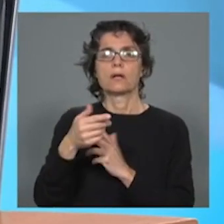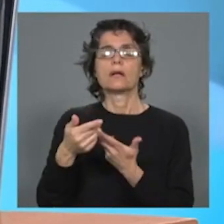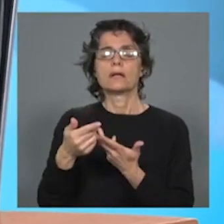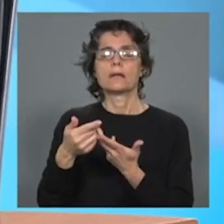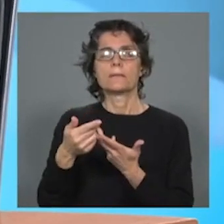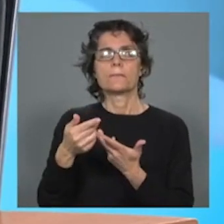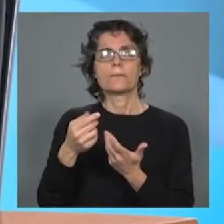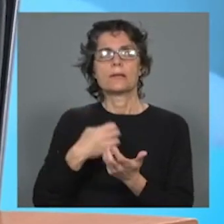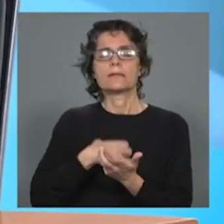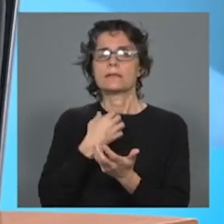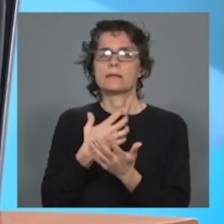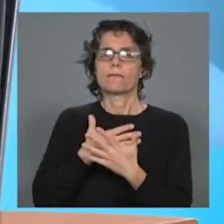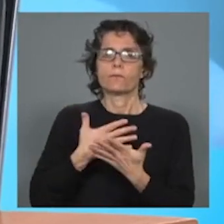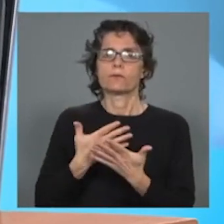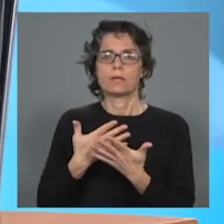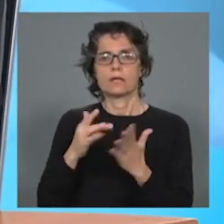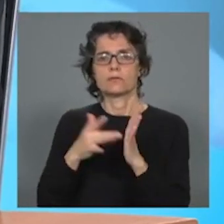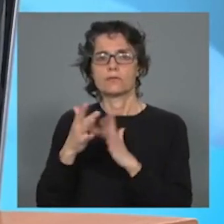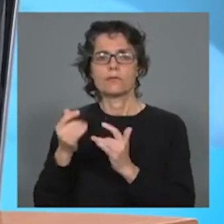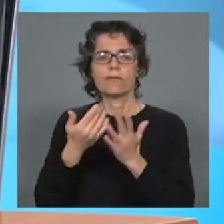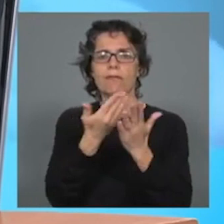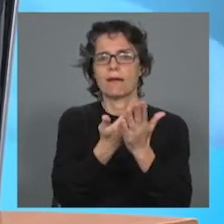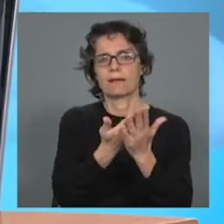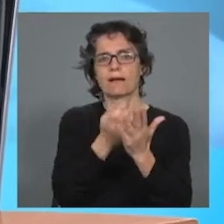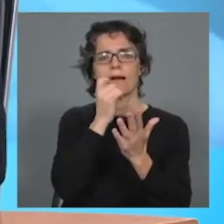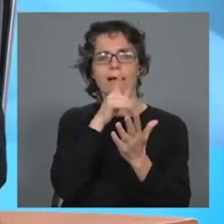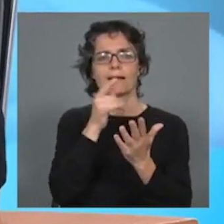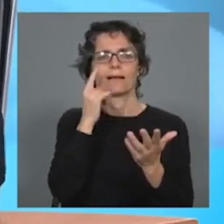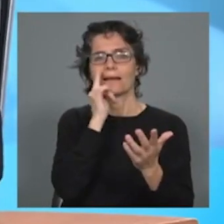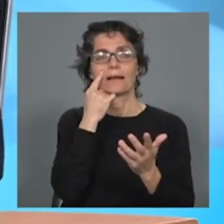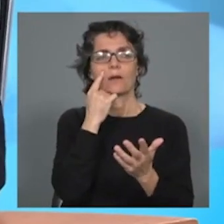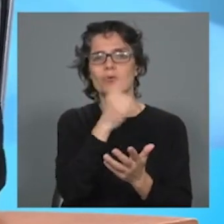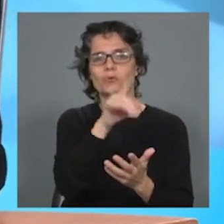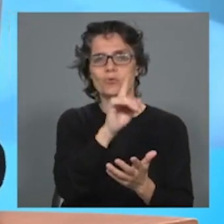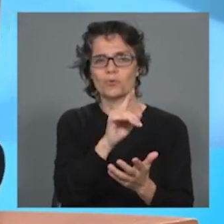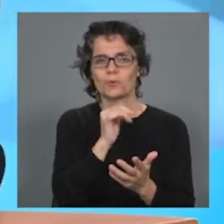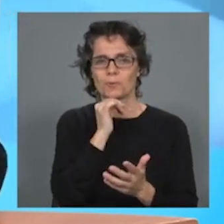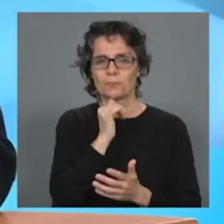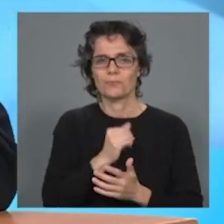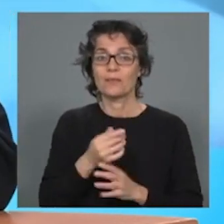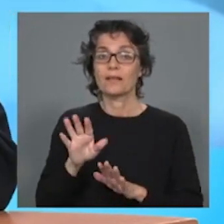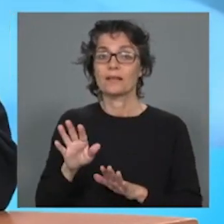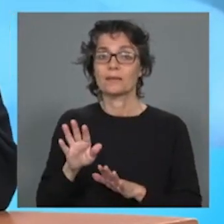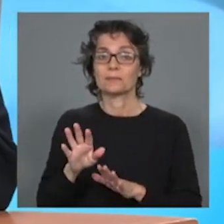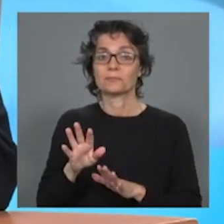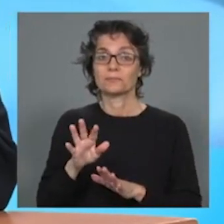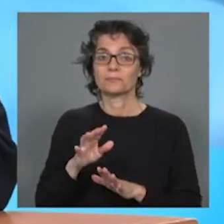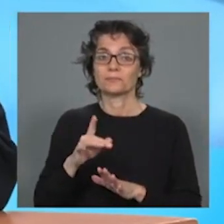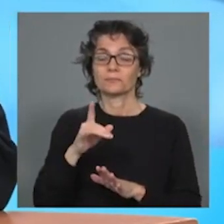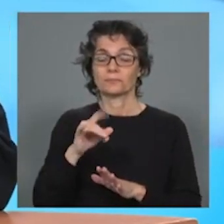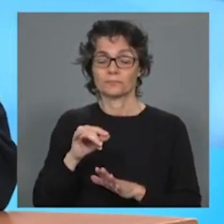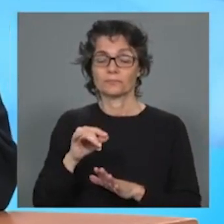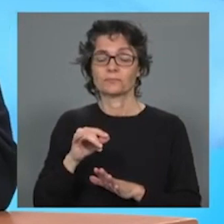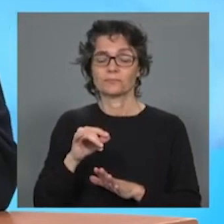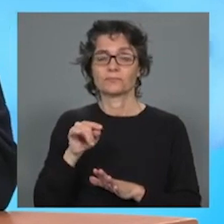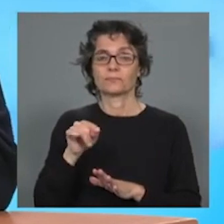levar Jesus àqueles que não o conhecem, aos mais longe. E é por isso ainda, e termino este itinerário, que vai